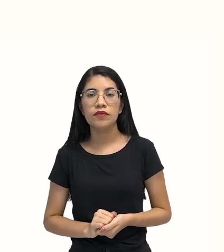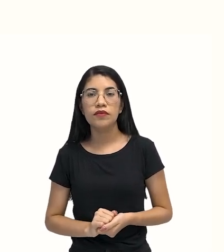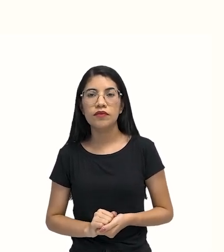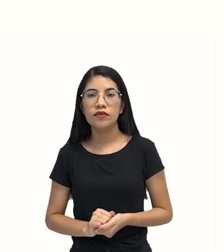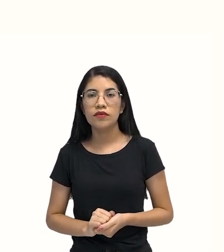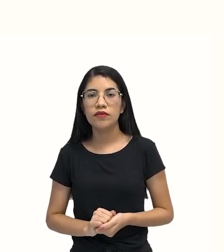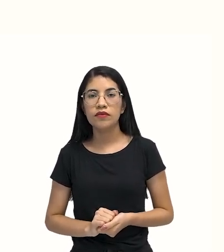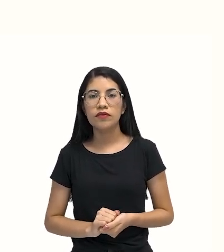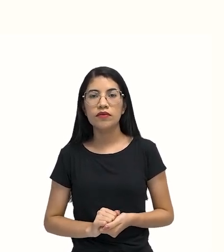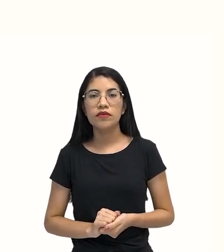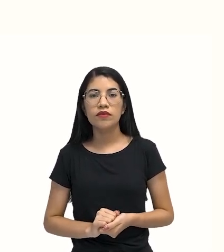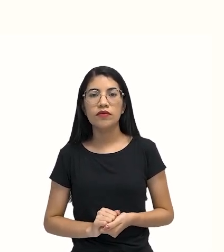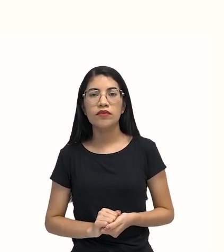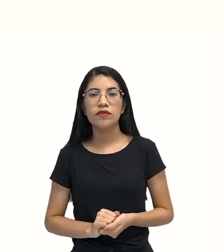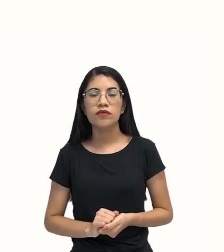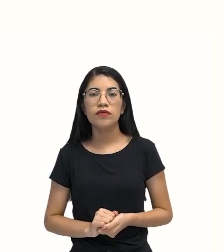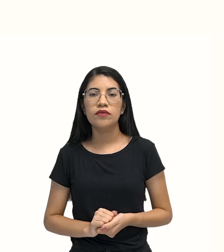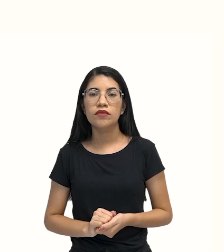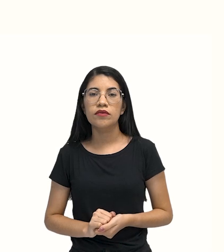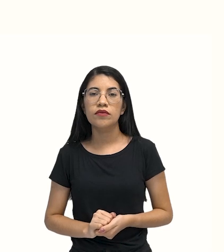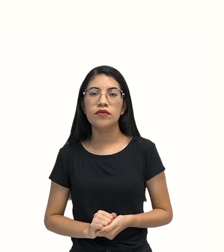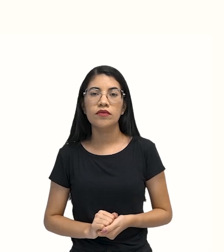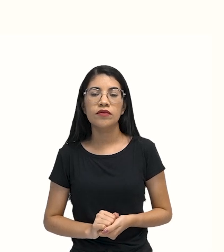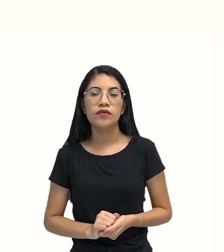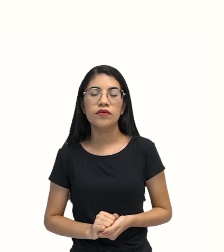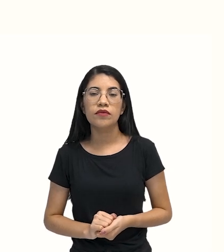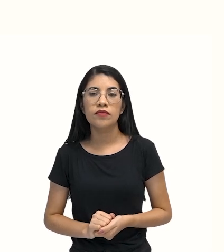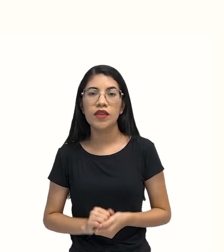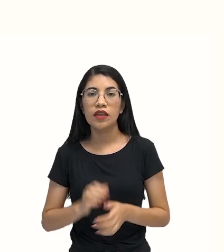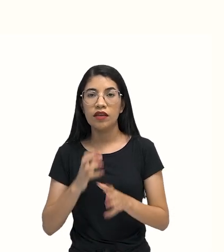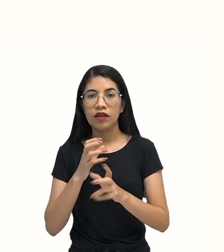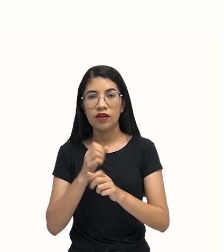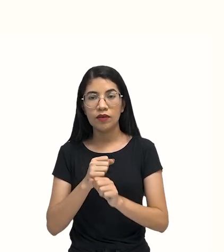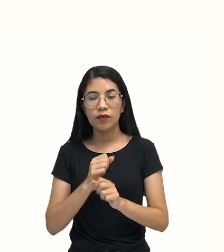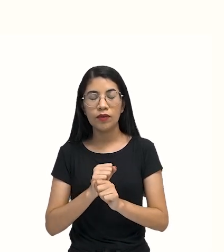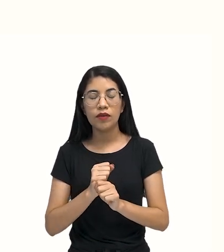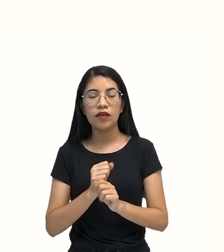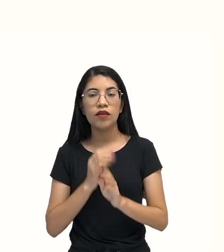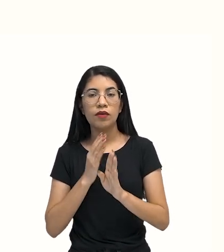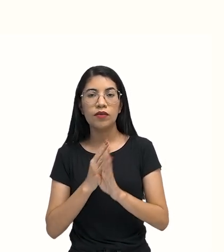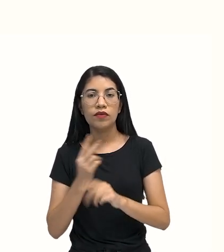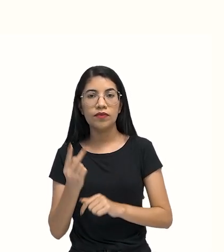por 160. Isso aí vai dar